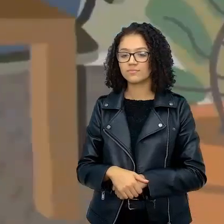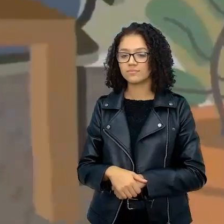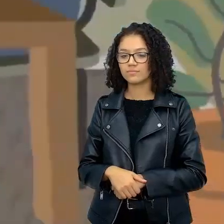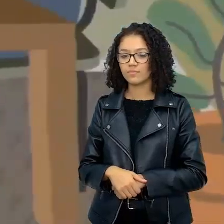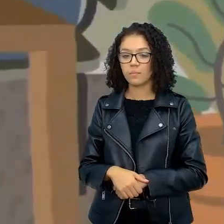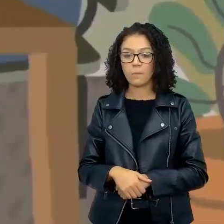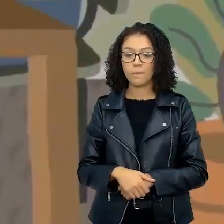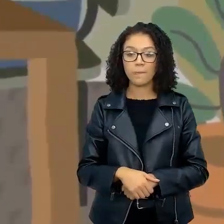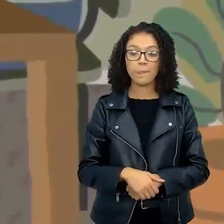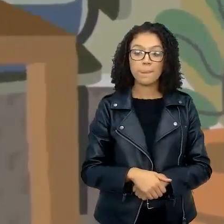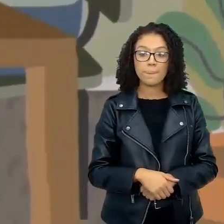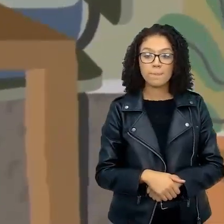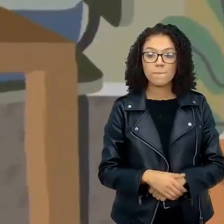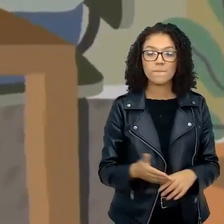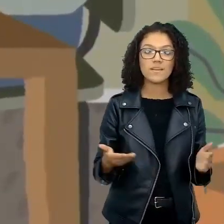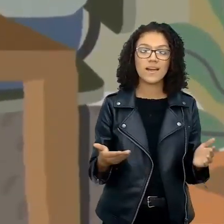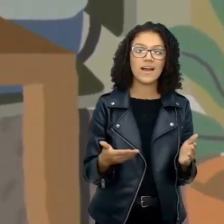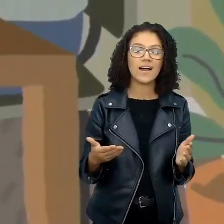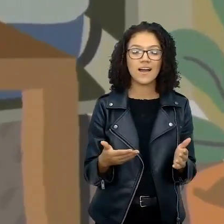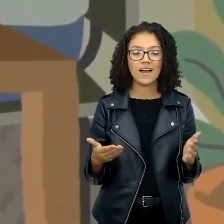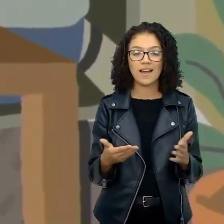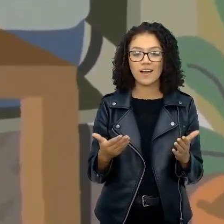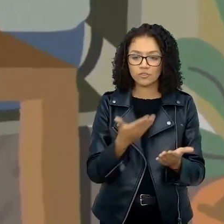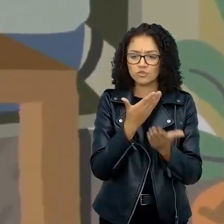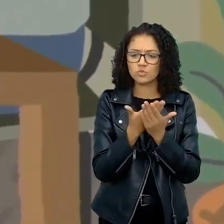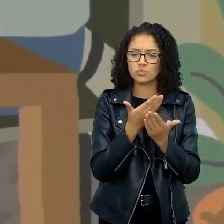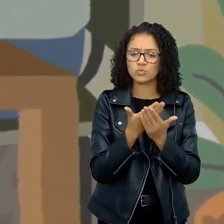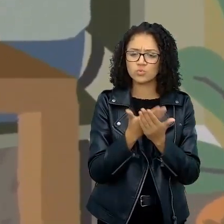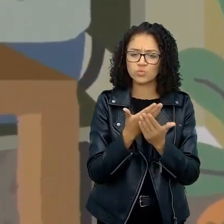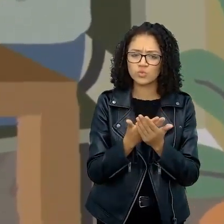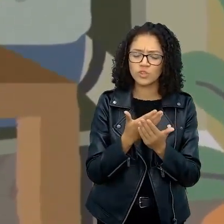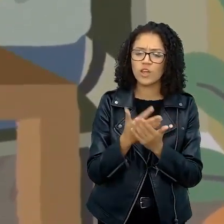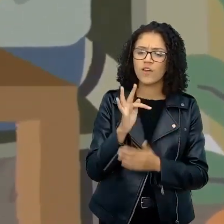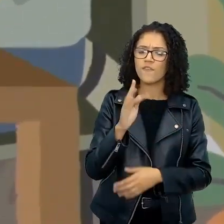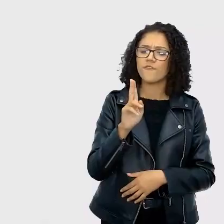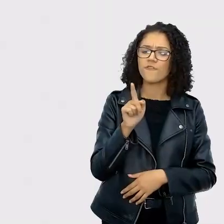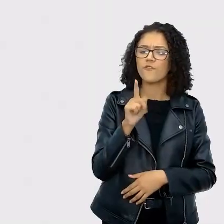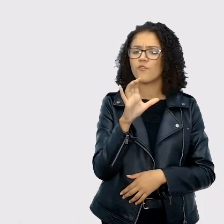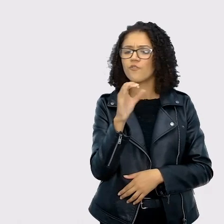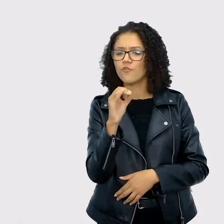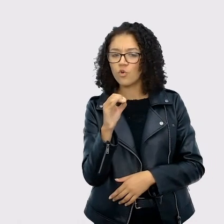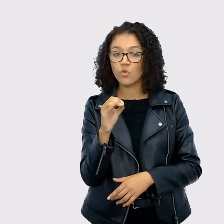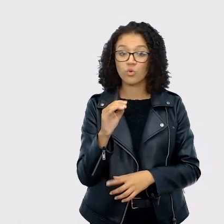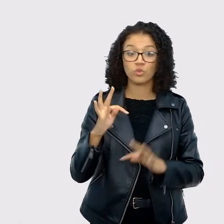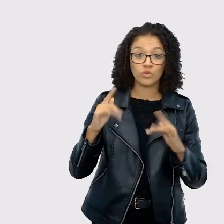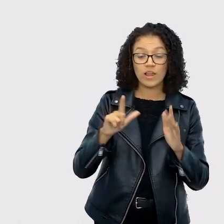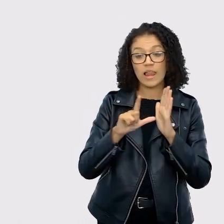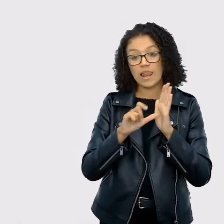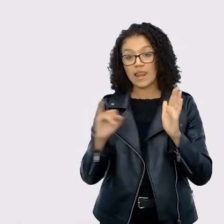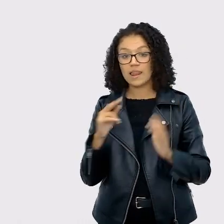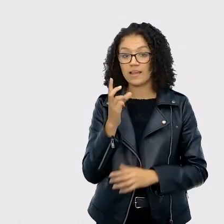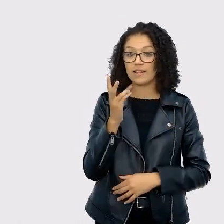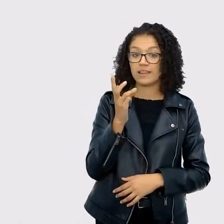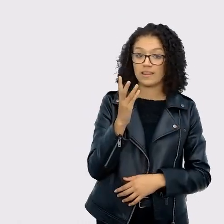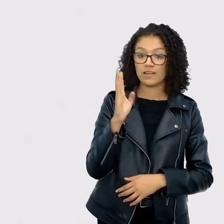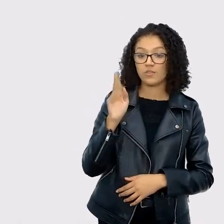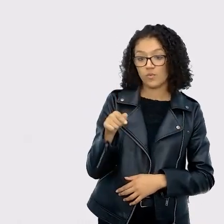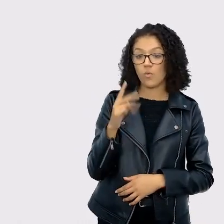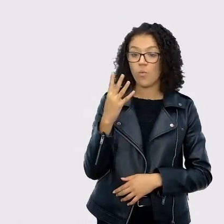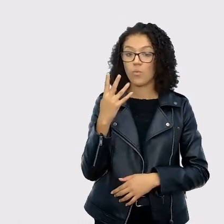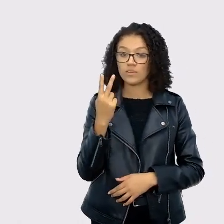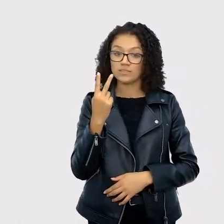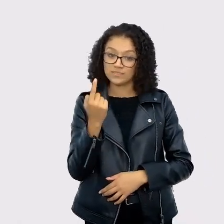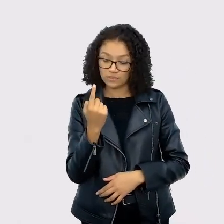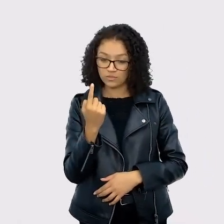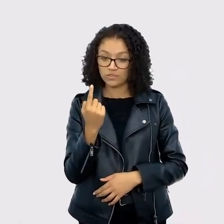Vamos agora conhecer o fluxo de atendimento da educação. Esse fluxo foi criado para atender a Lei 13.431 de